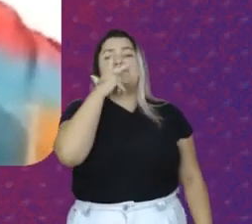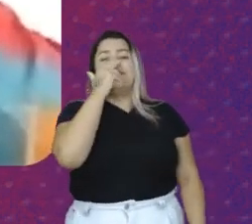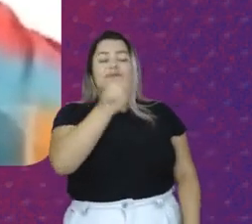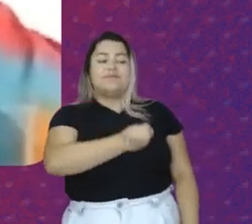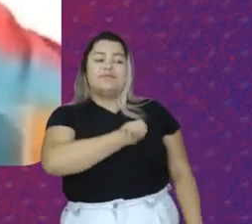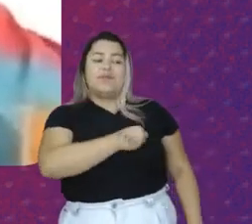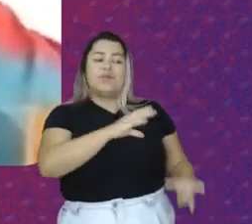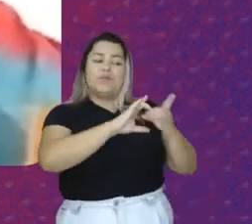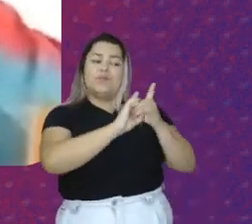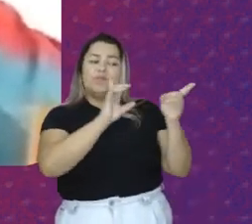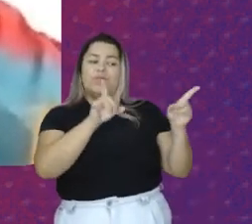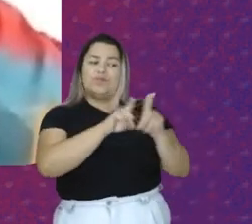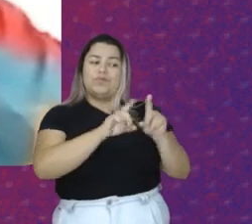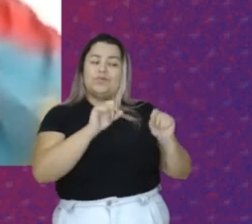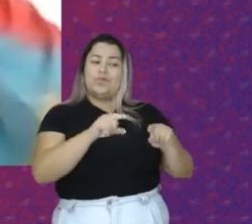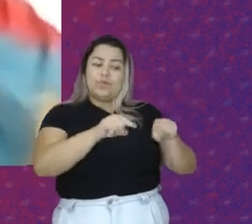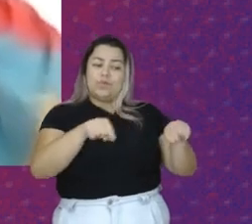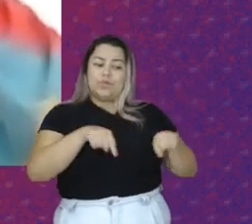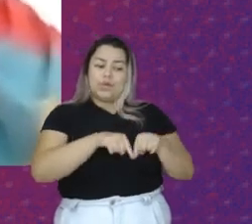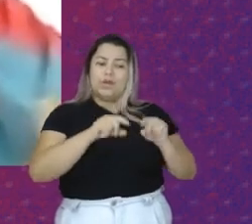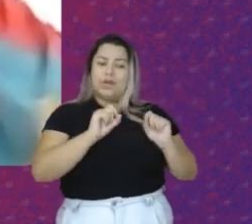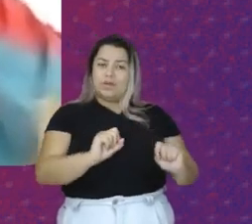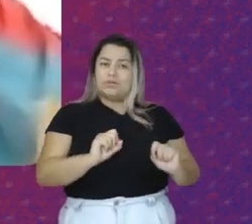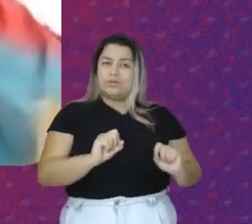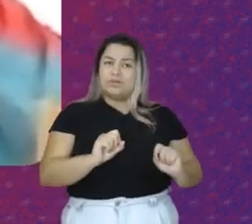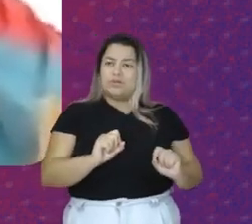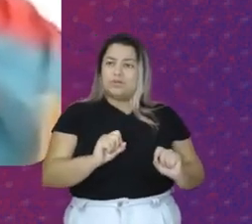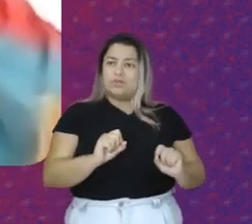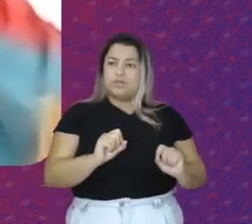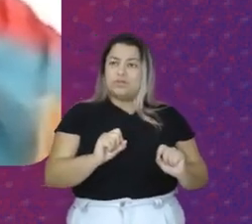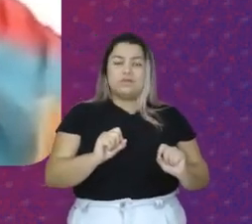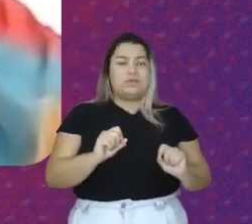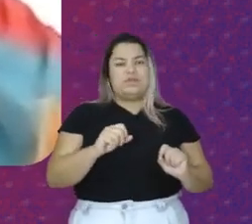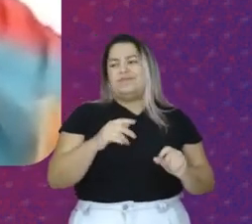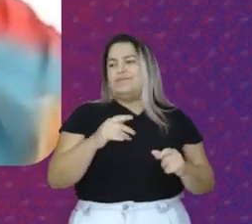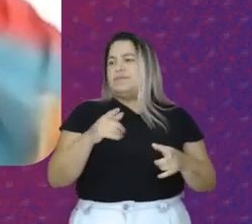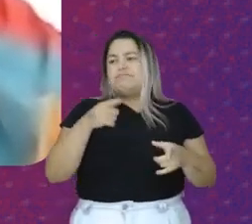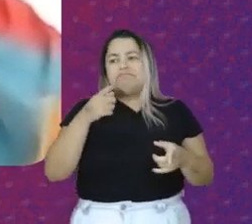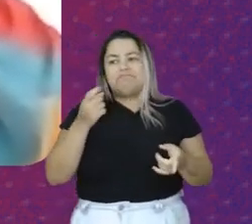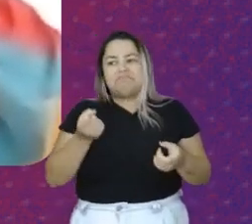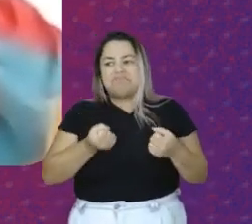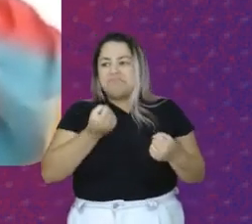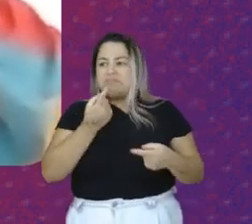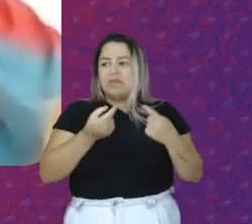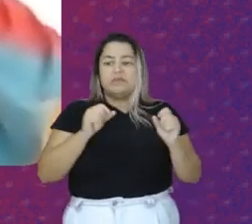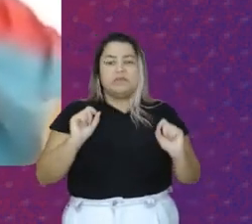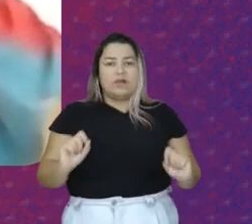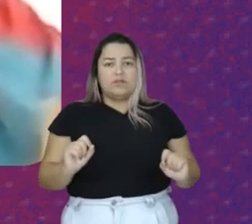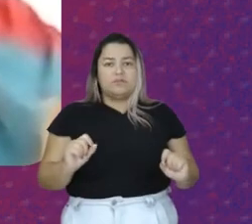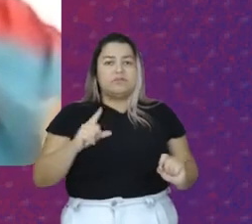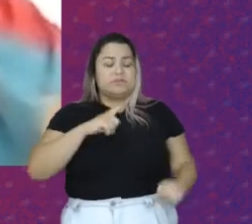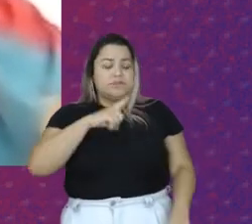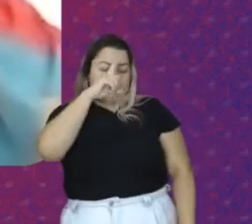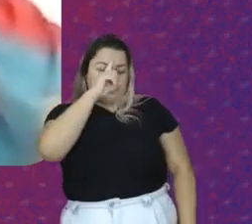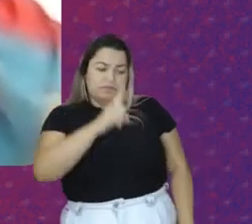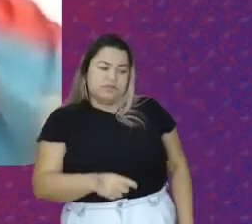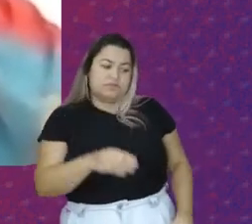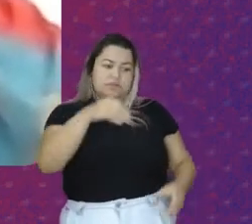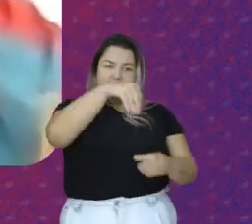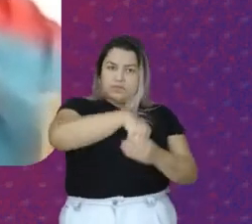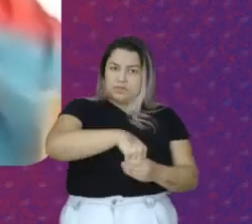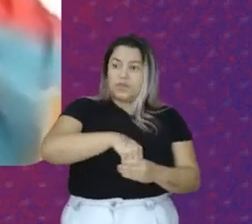na burocracia, no gabinete, nos acordinhos de plenário, está muito enganado. Nós vamos precisar de mandatos, pé dentro,